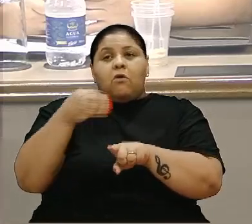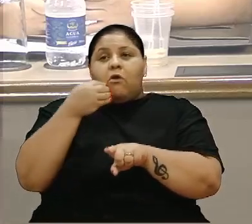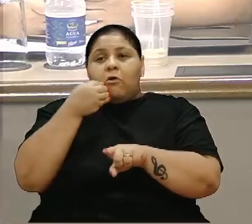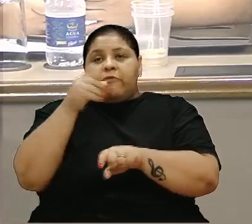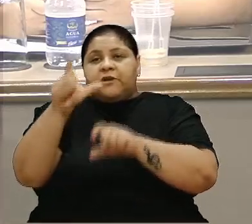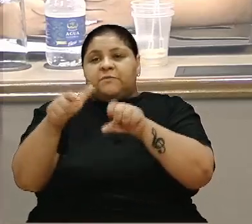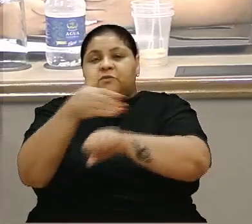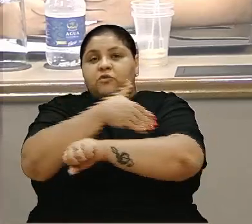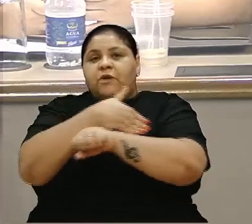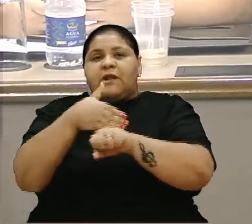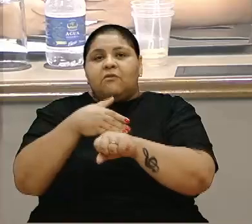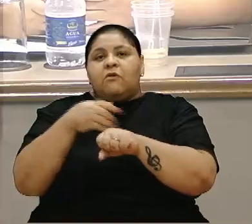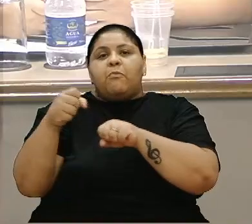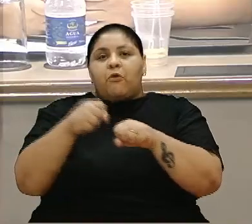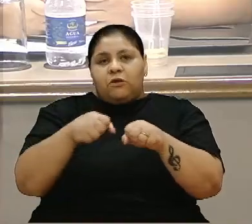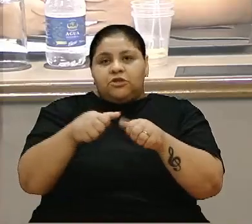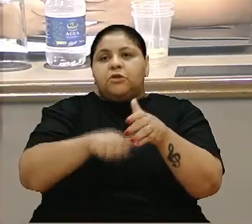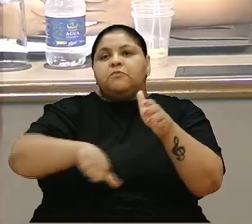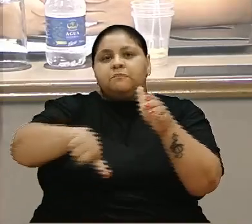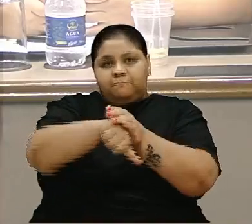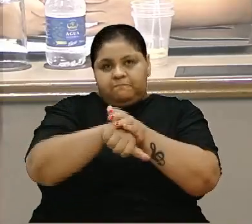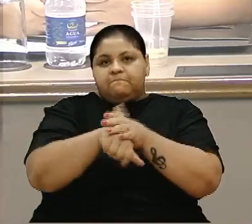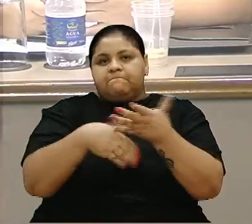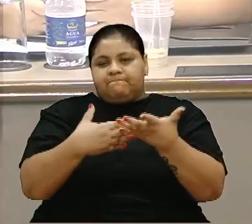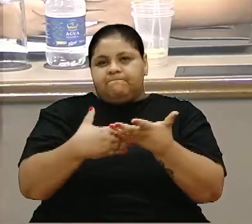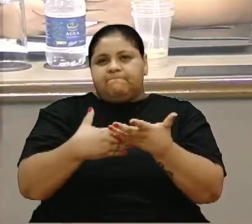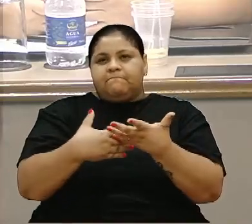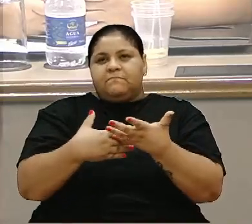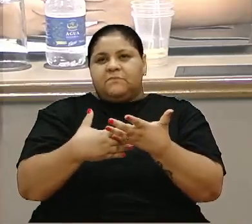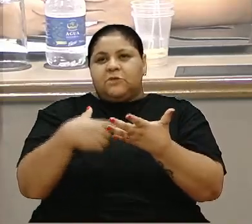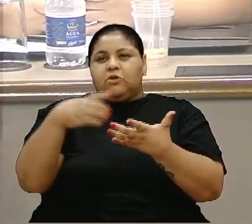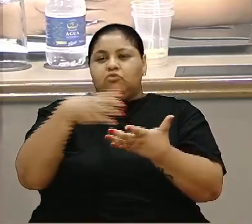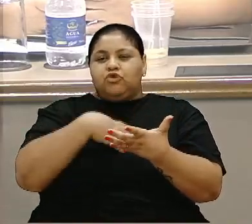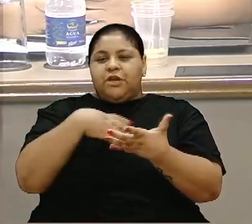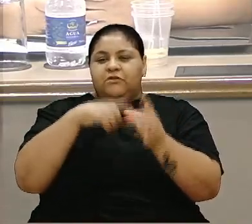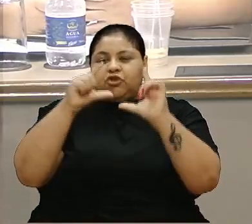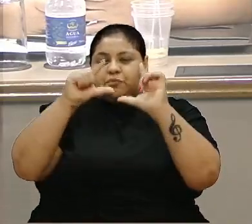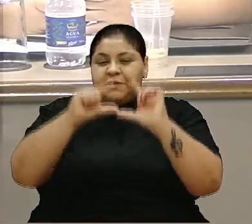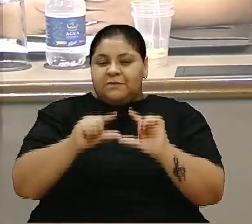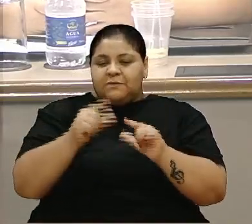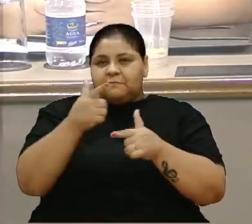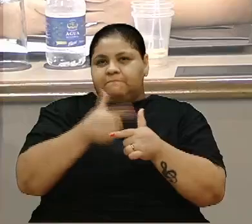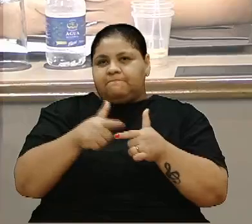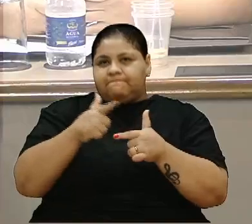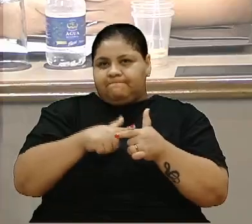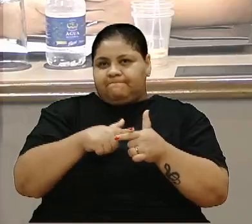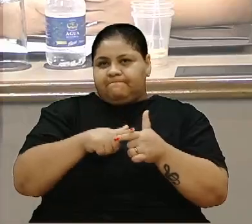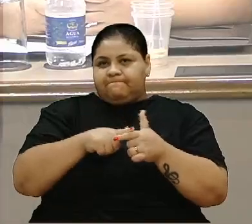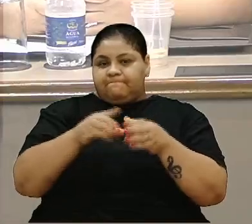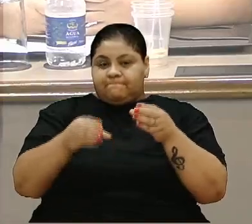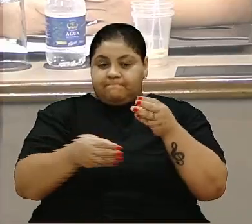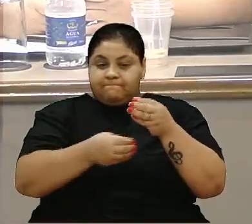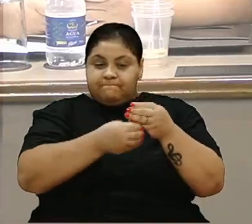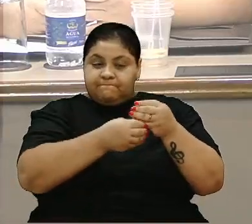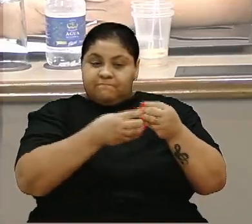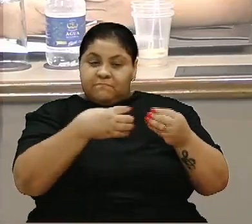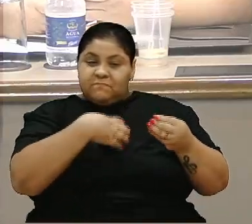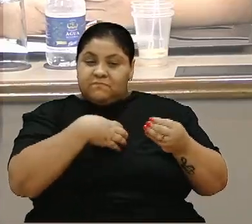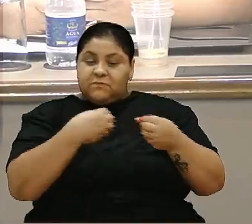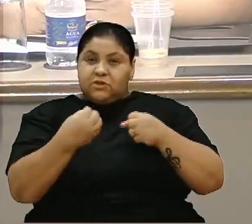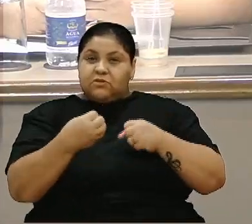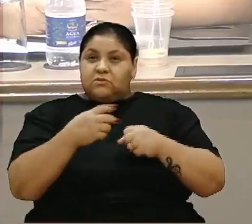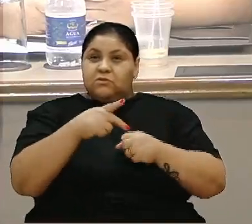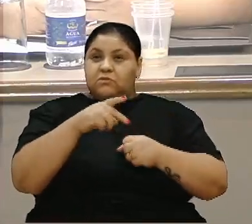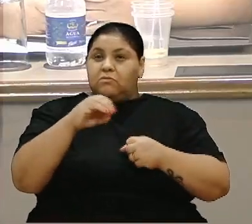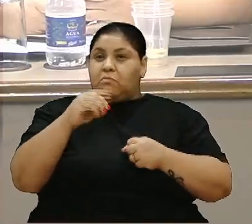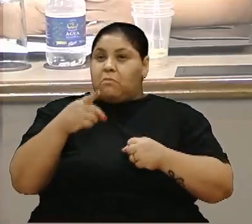porém, nós temos que trabalhar de uma forma a minimizar essa situação e inserindo essas pessoas de alguma forma. E é o que o Pop Rua faz,